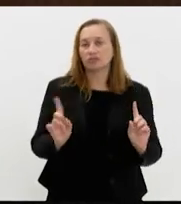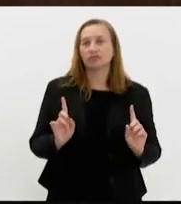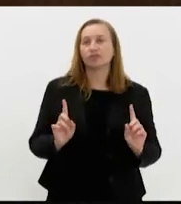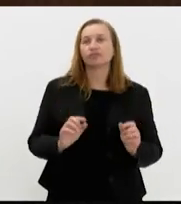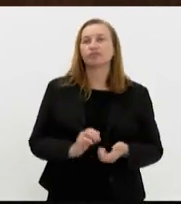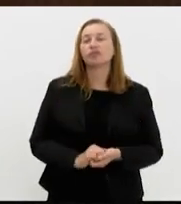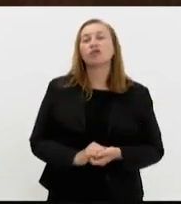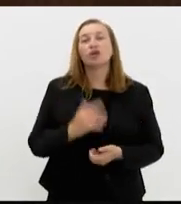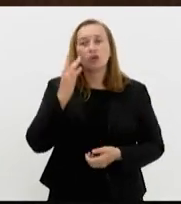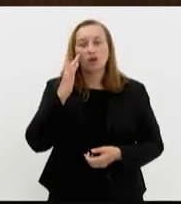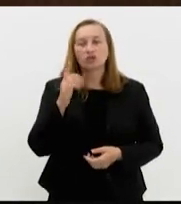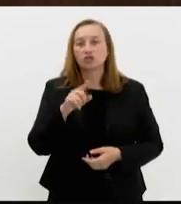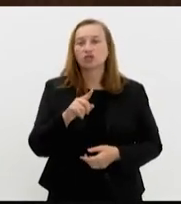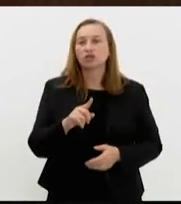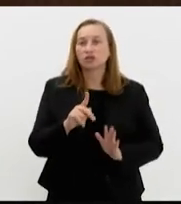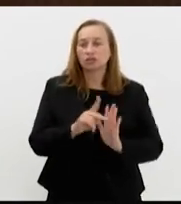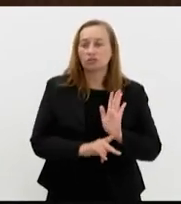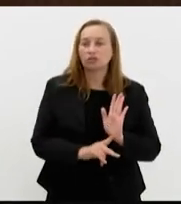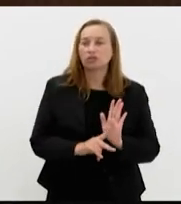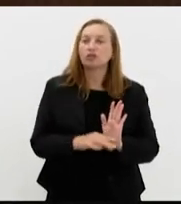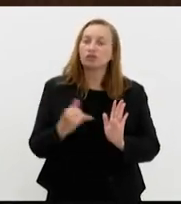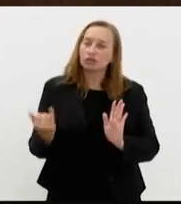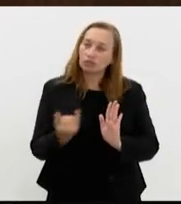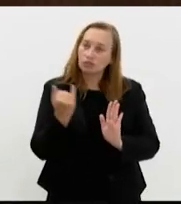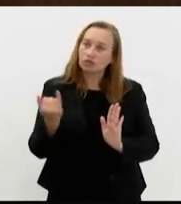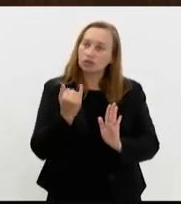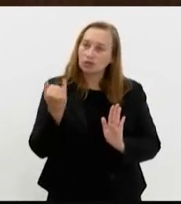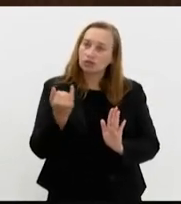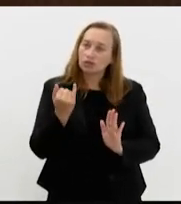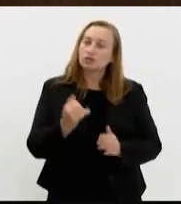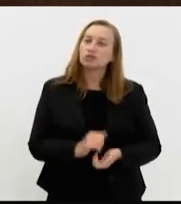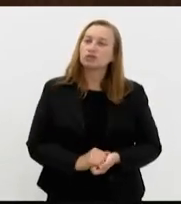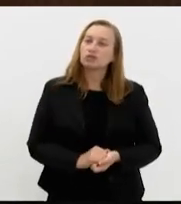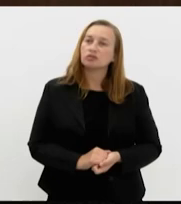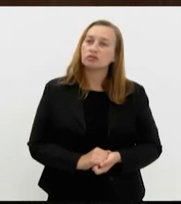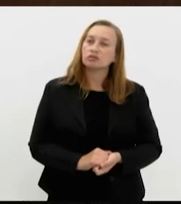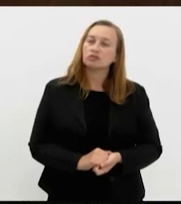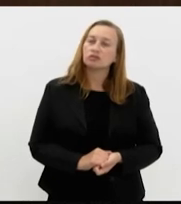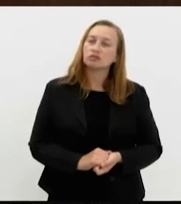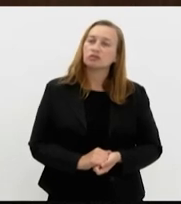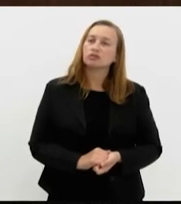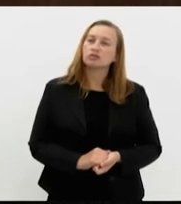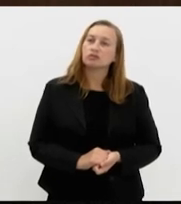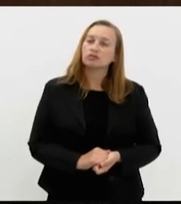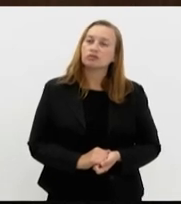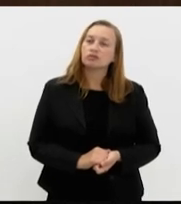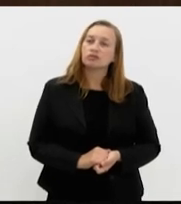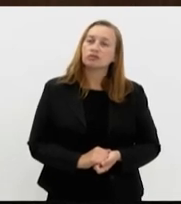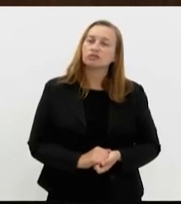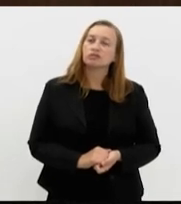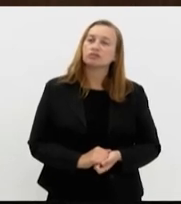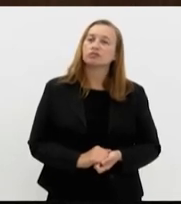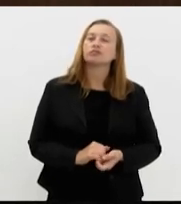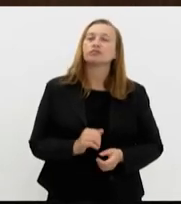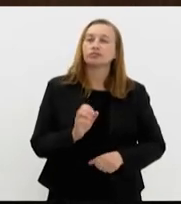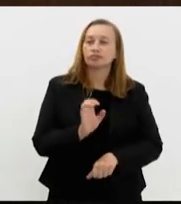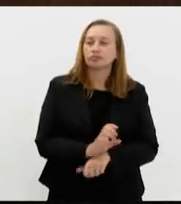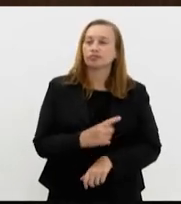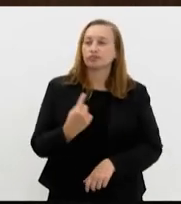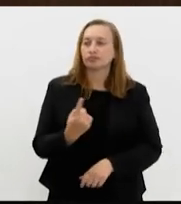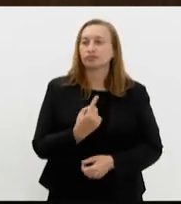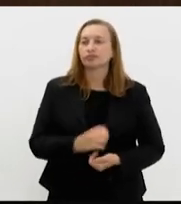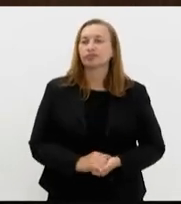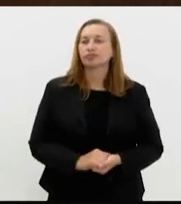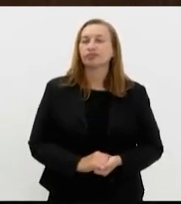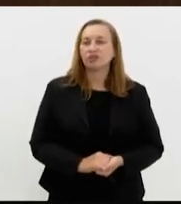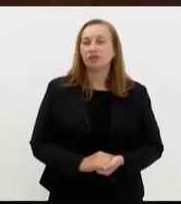que esse programa, esse projeto de lei pode se tornar uma lei muito importante para o nosso Estado. E